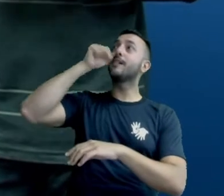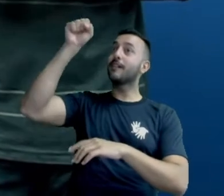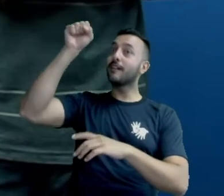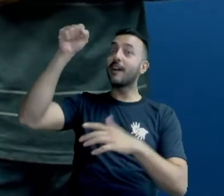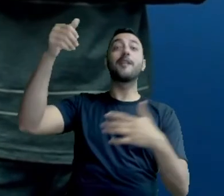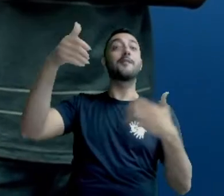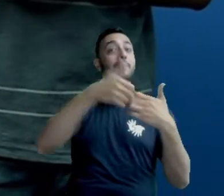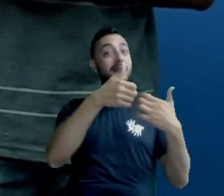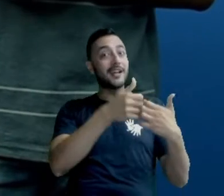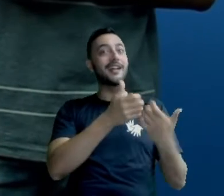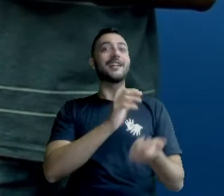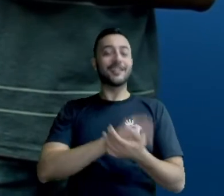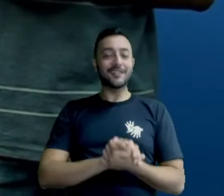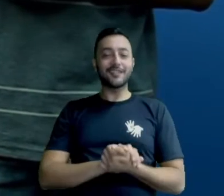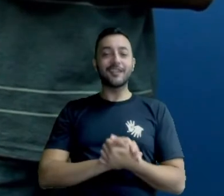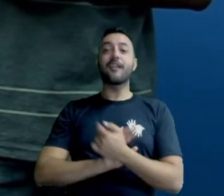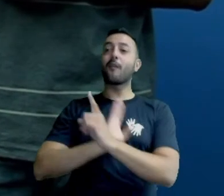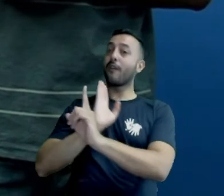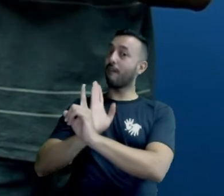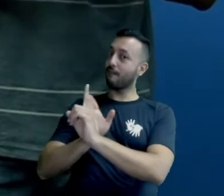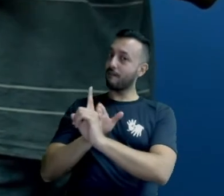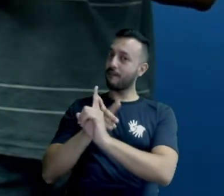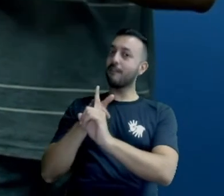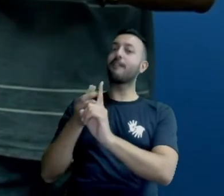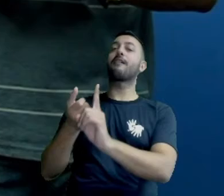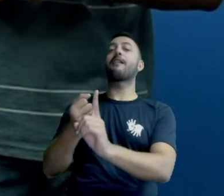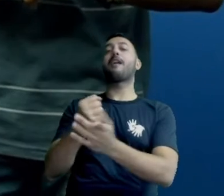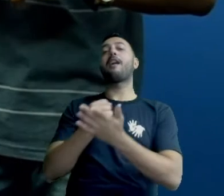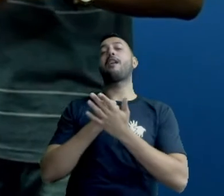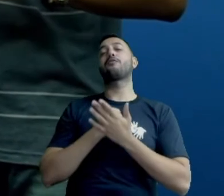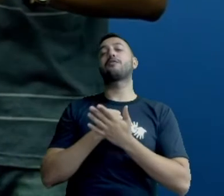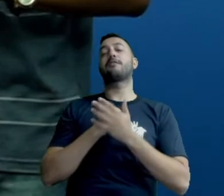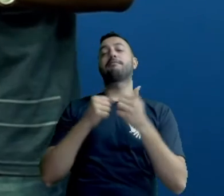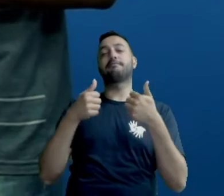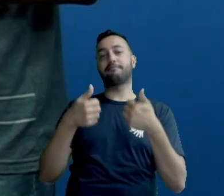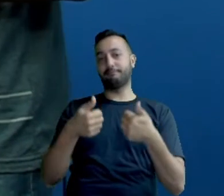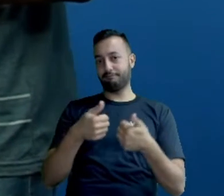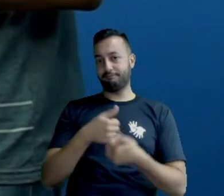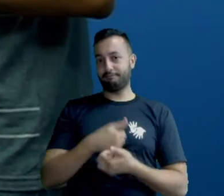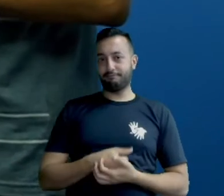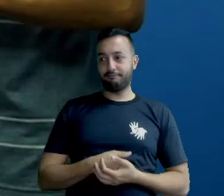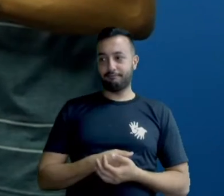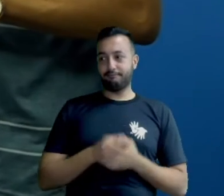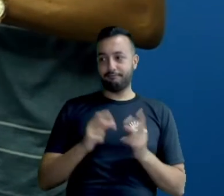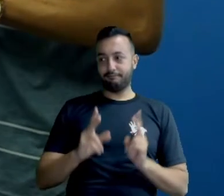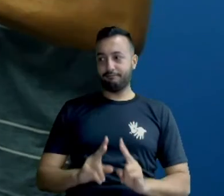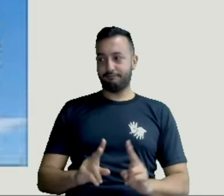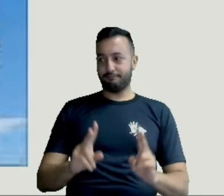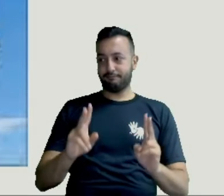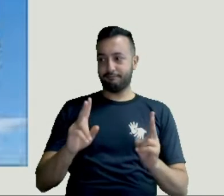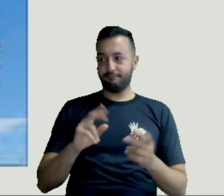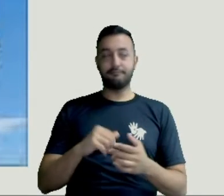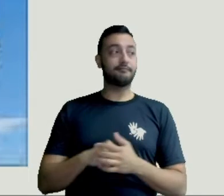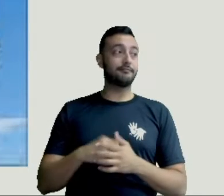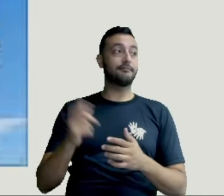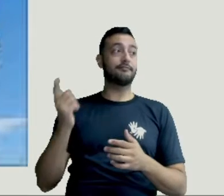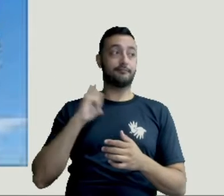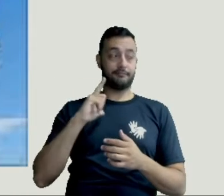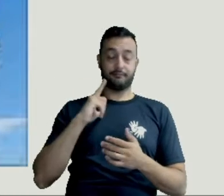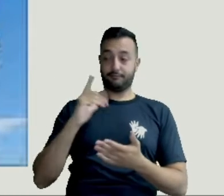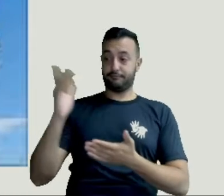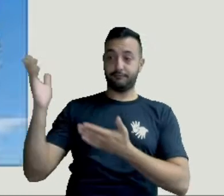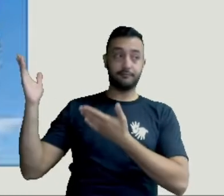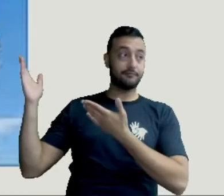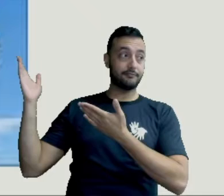um ponto de referência para você. Né? Beleza? Até aí? Vamos lá. Então, eu tenho